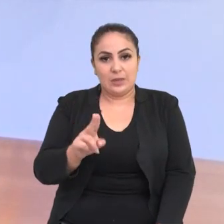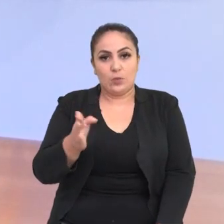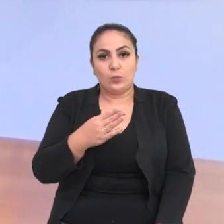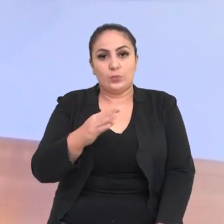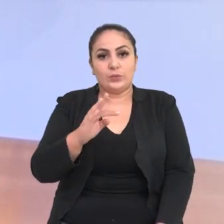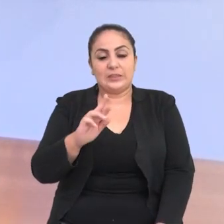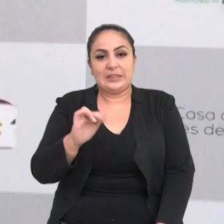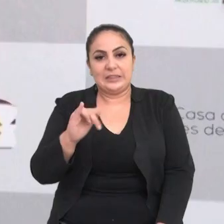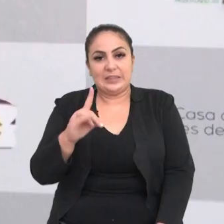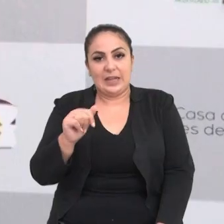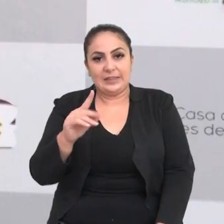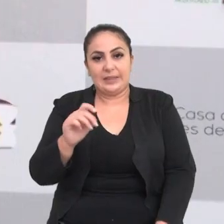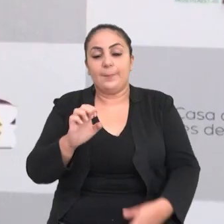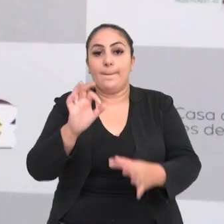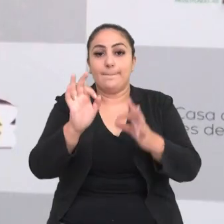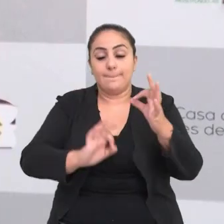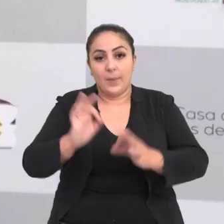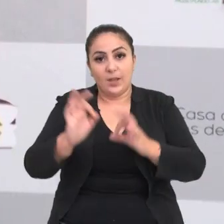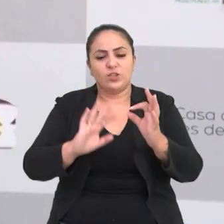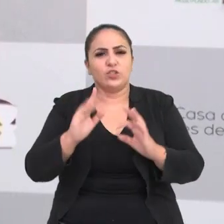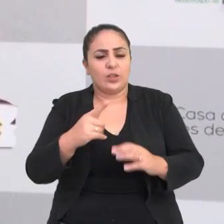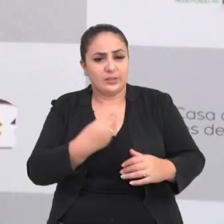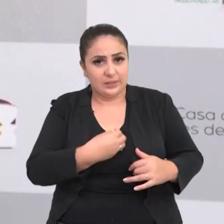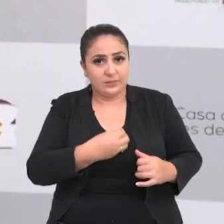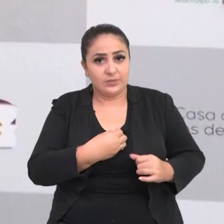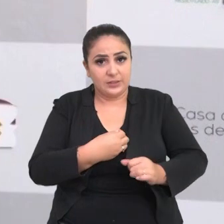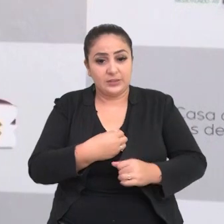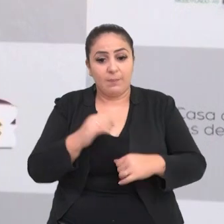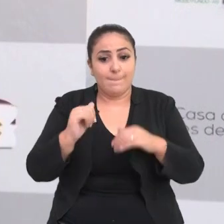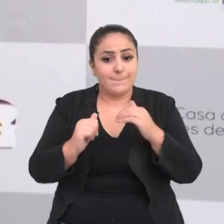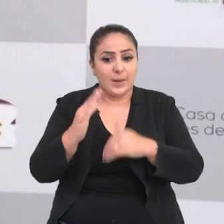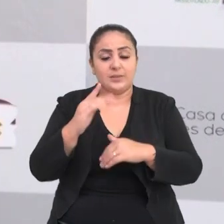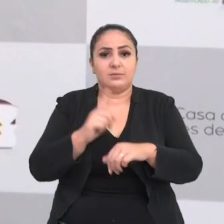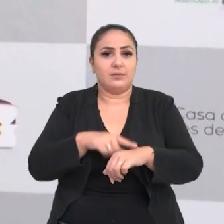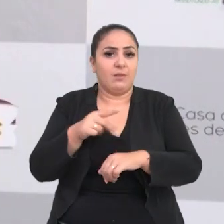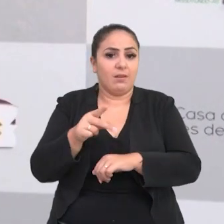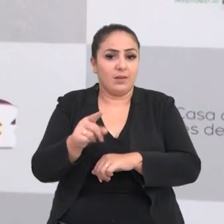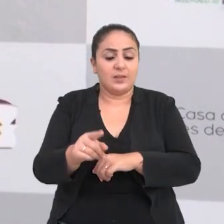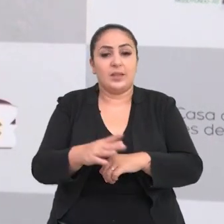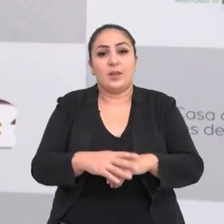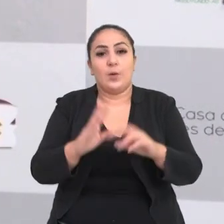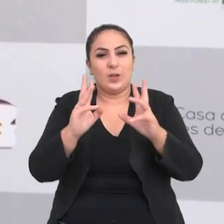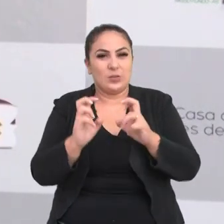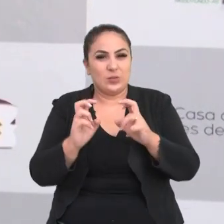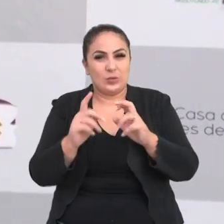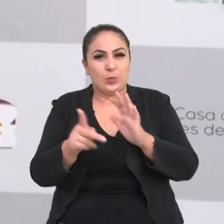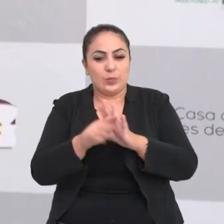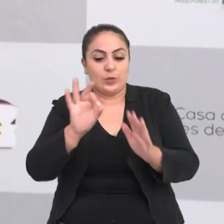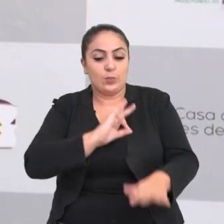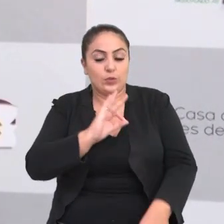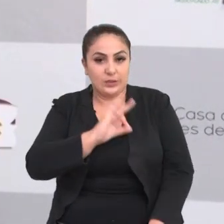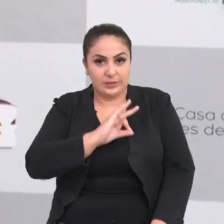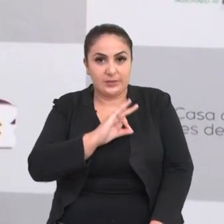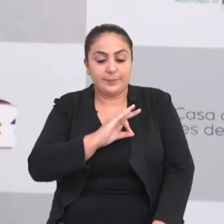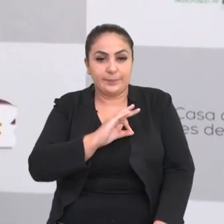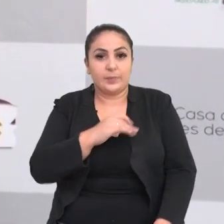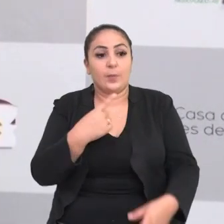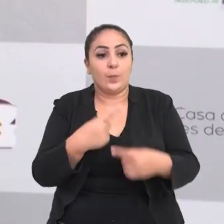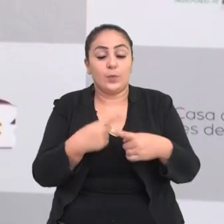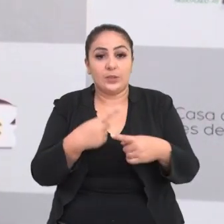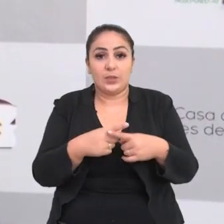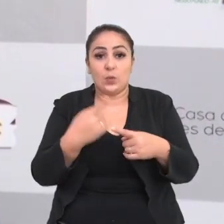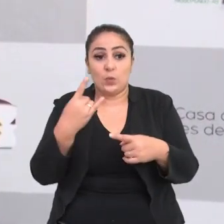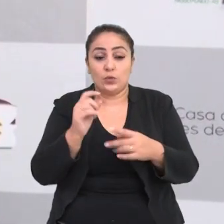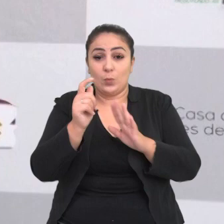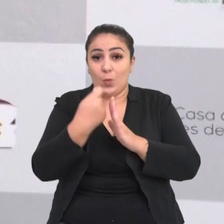Moraes Trindade. De um plano que já está ultrapassado, pode-se dizer assim, na parte da Brigada Militar,